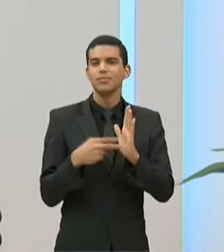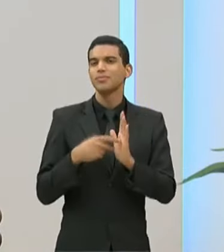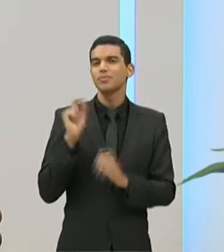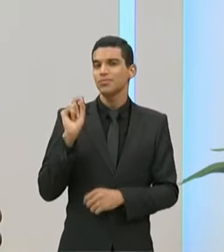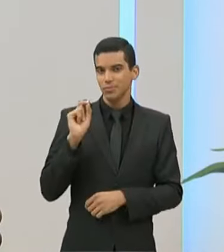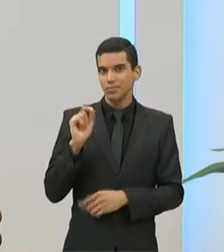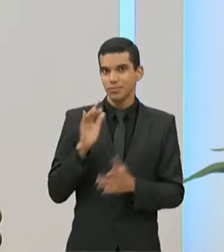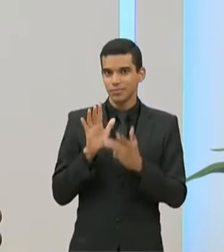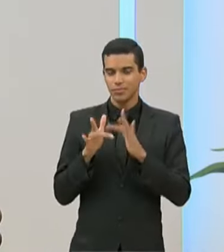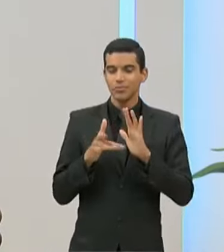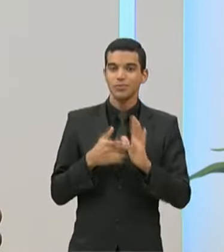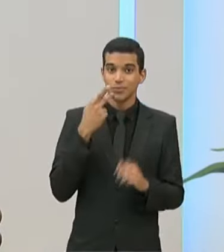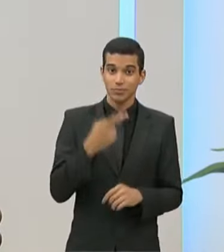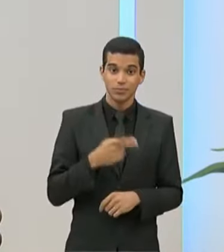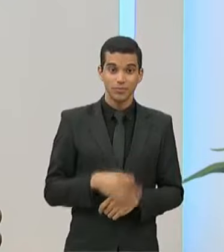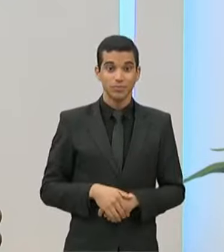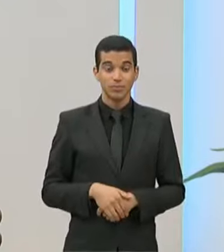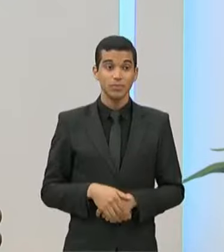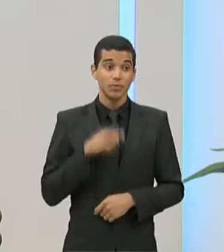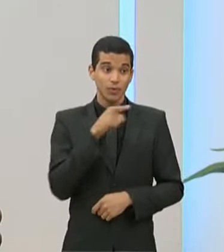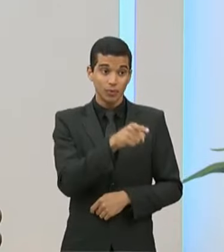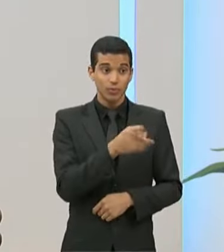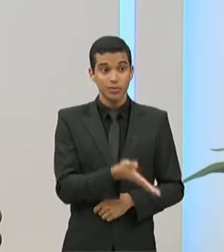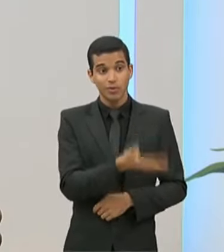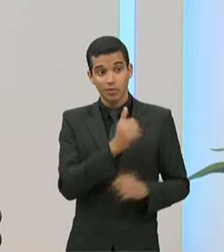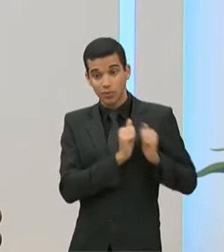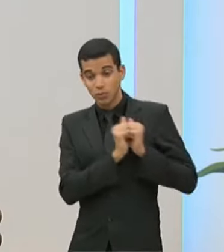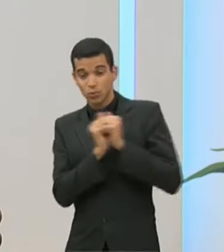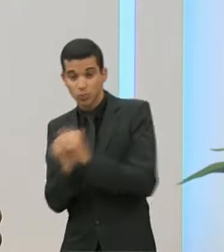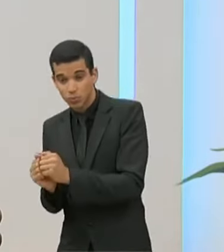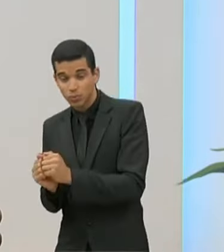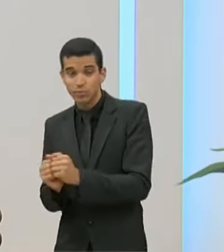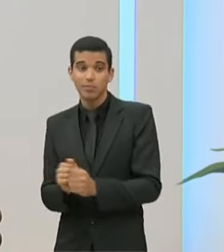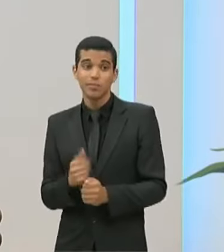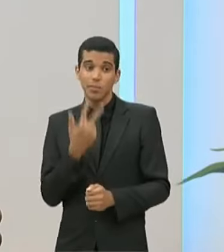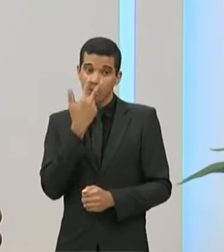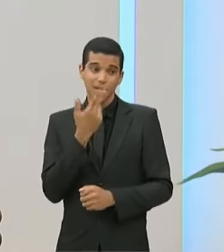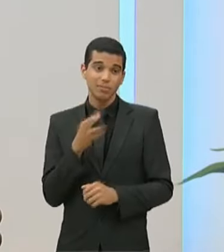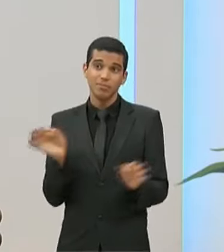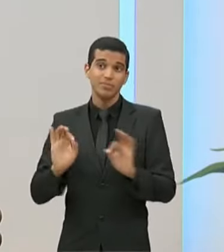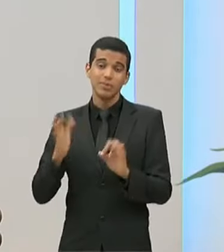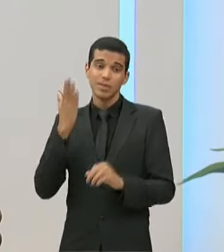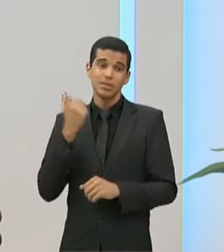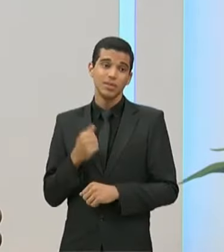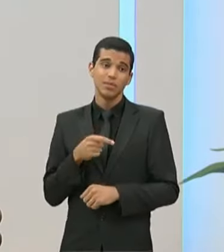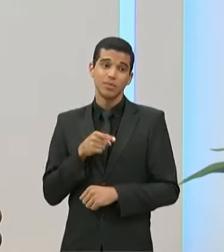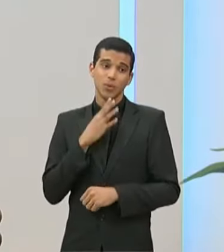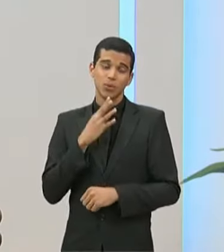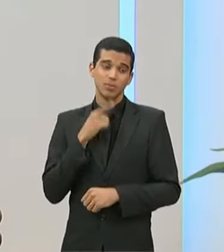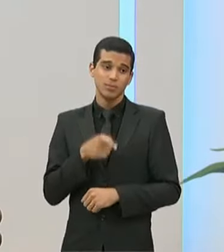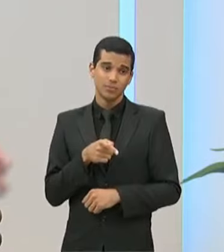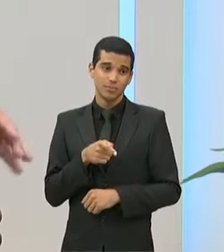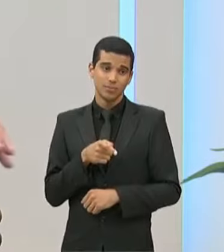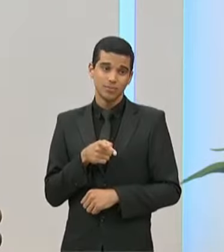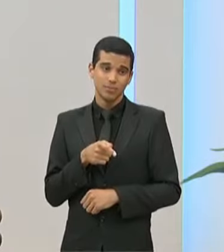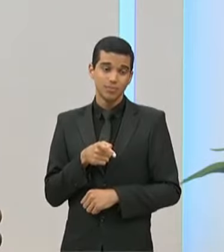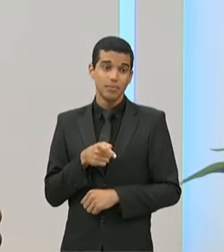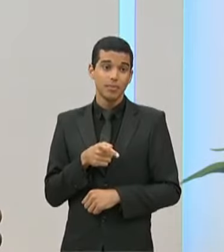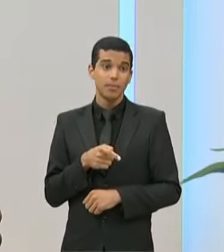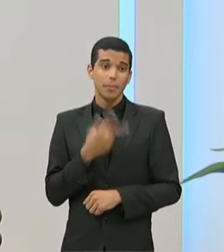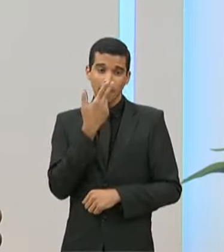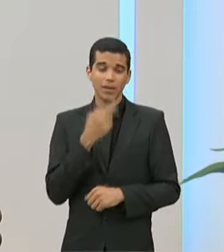em outras palavras, se você for comigo, vai ser uma pessoa anônima, o fruto vai ser menor. Mas